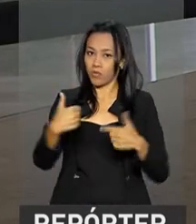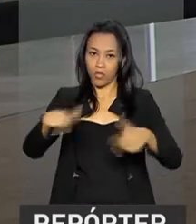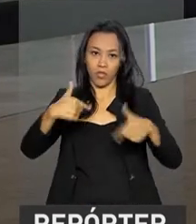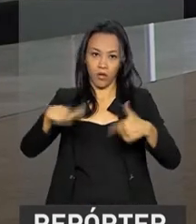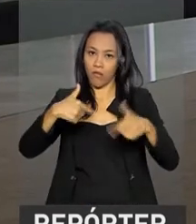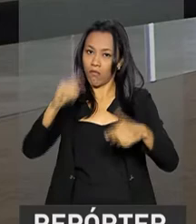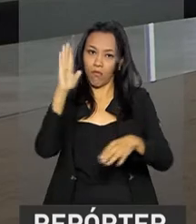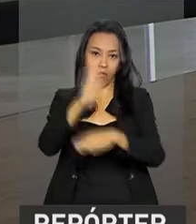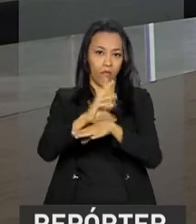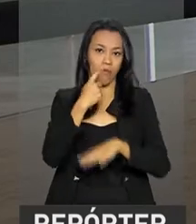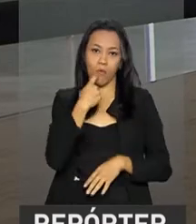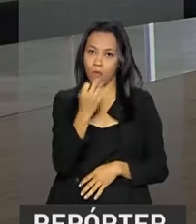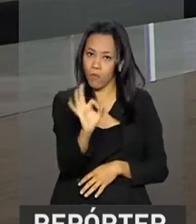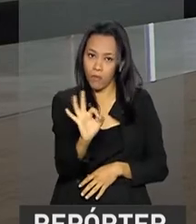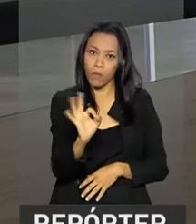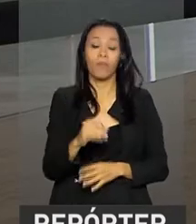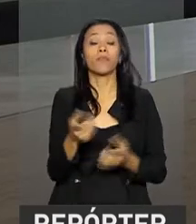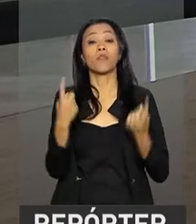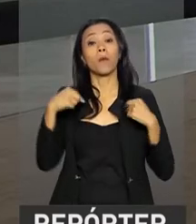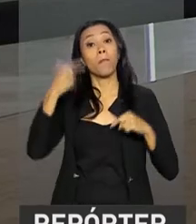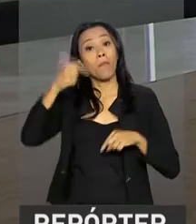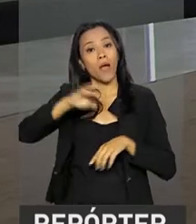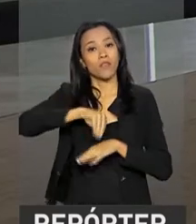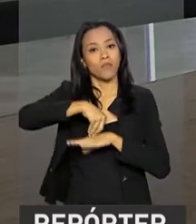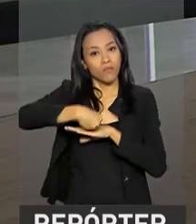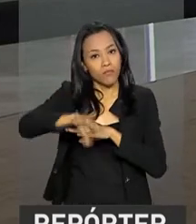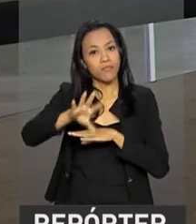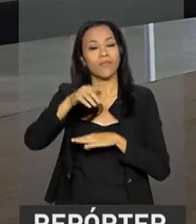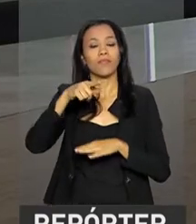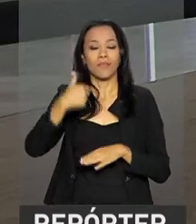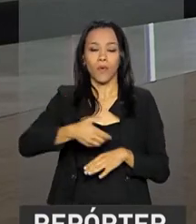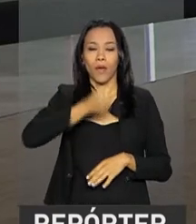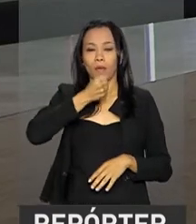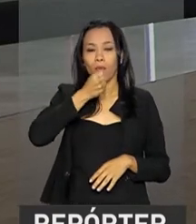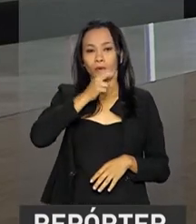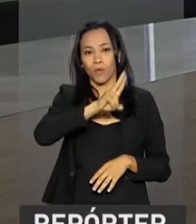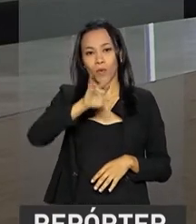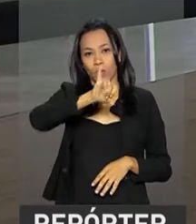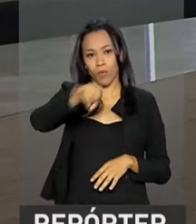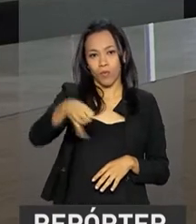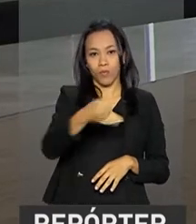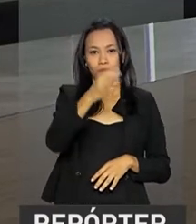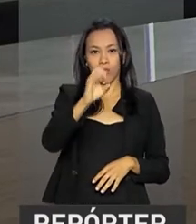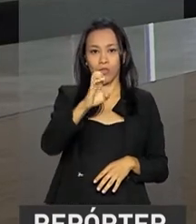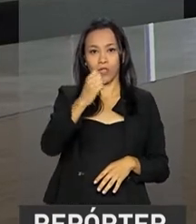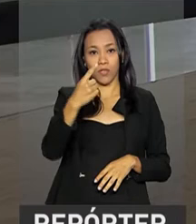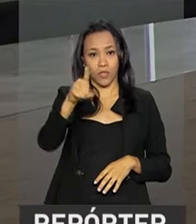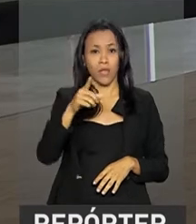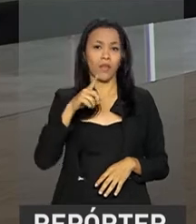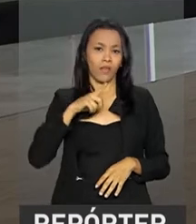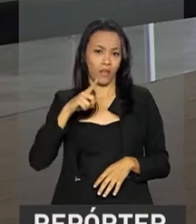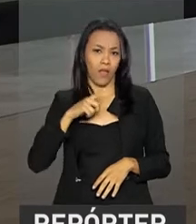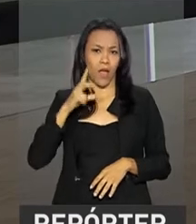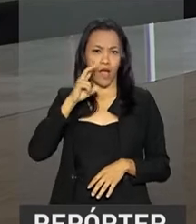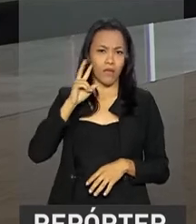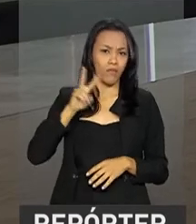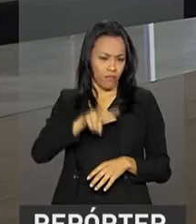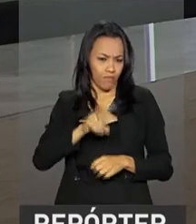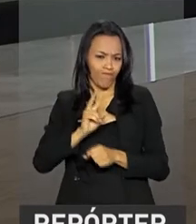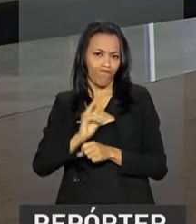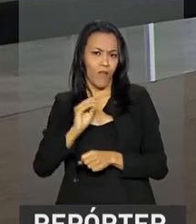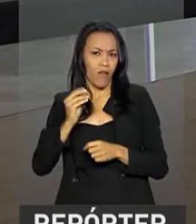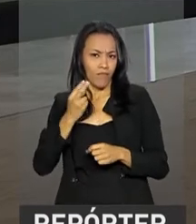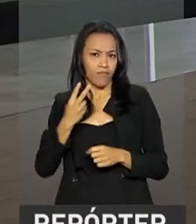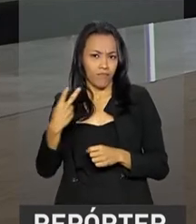desta sexta feira mais informações com o repórter da tv nbr josé luiz filho que acompanha a recuperação do